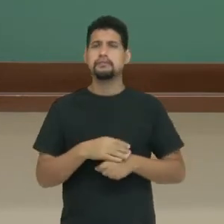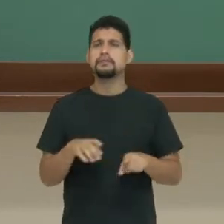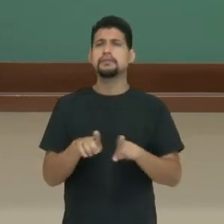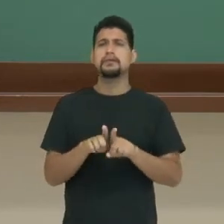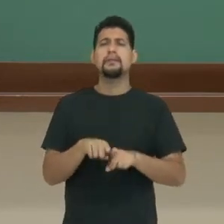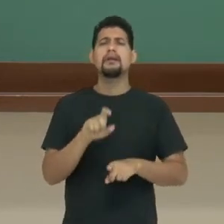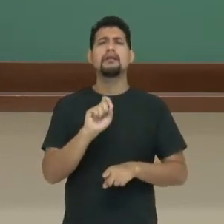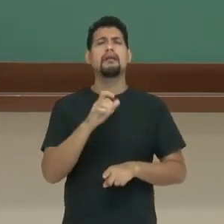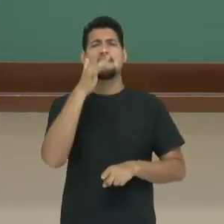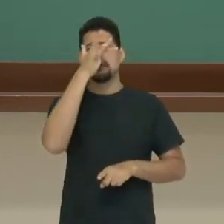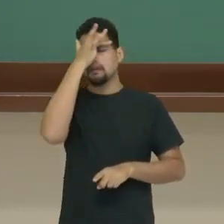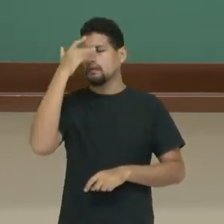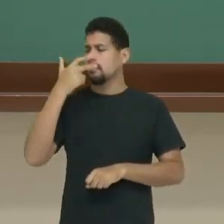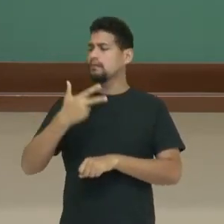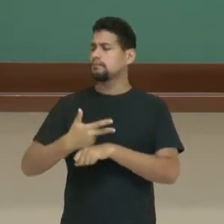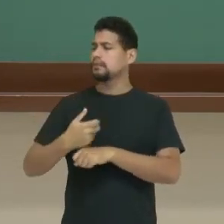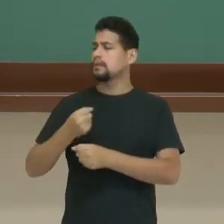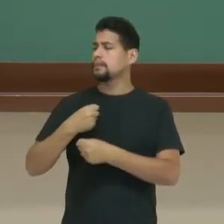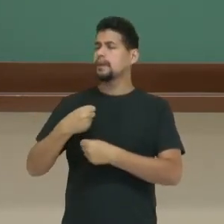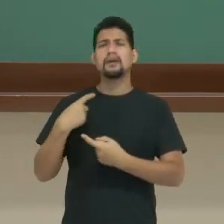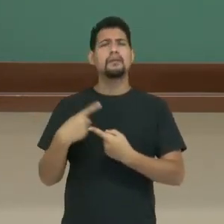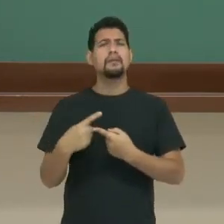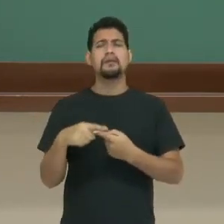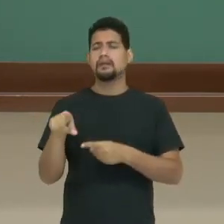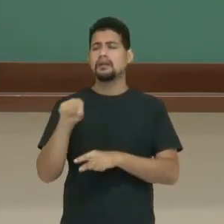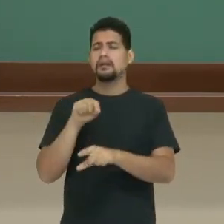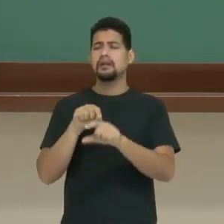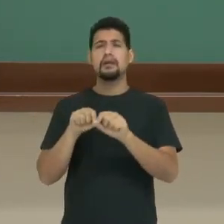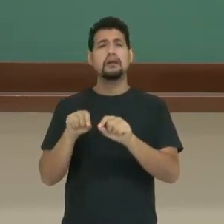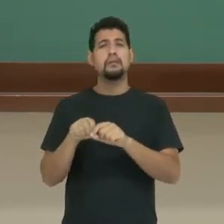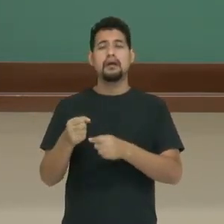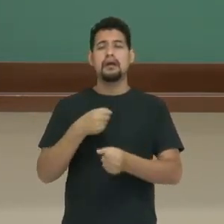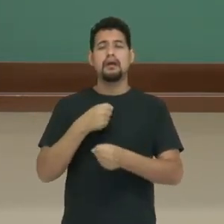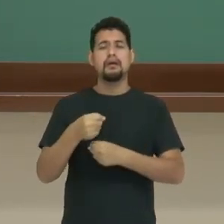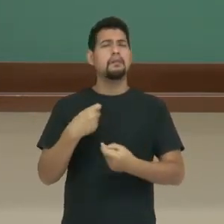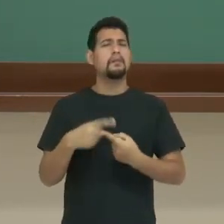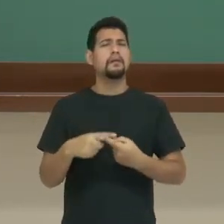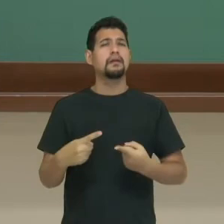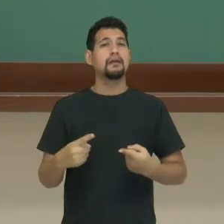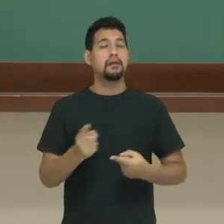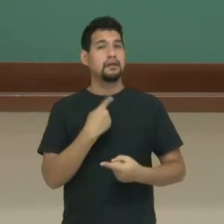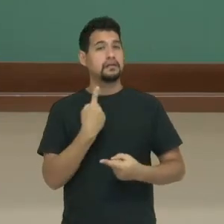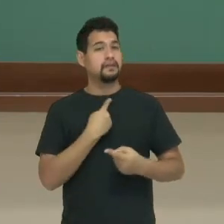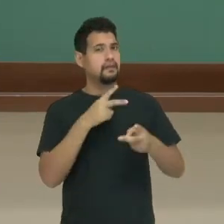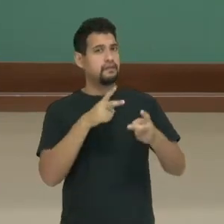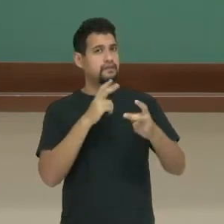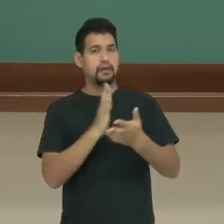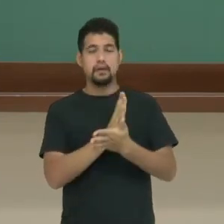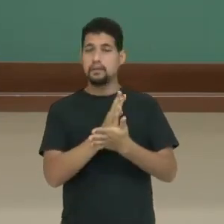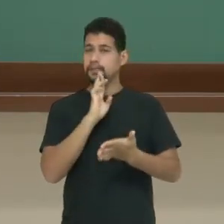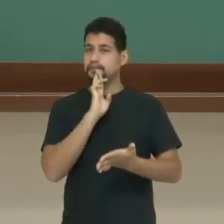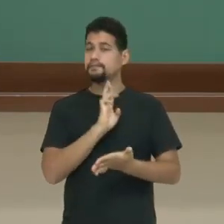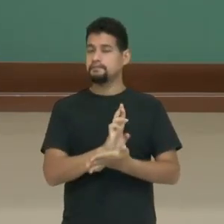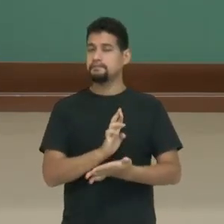é o entrevistado e por que ele foi selecionado para essa entrevista? Vamos ver a possibilidade de